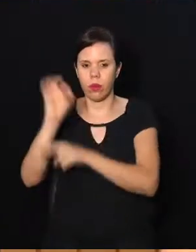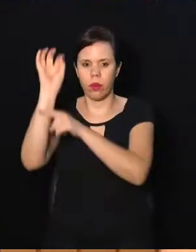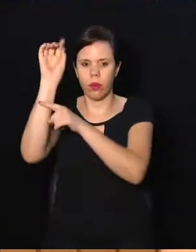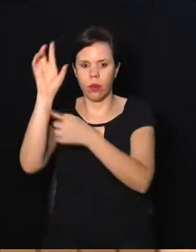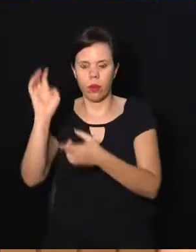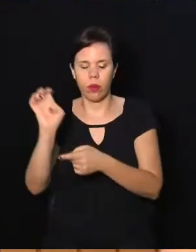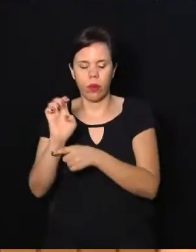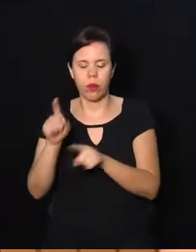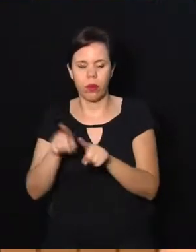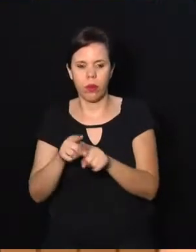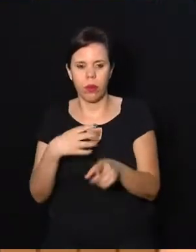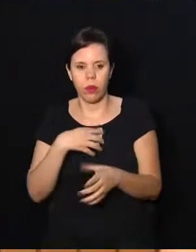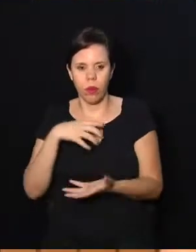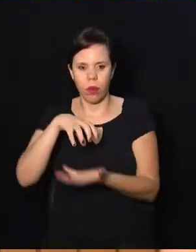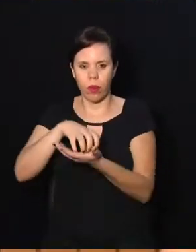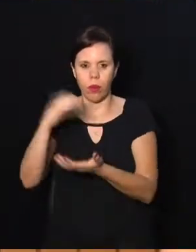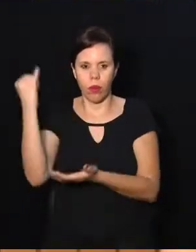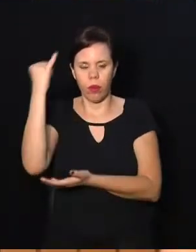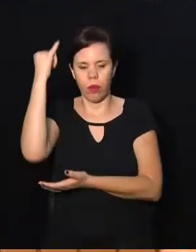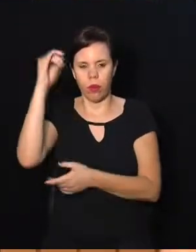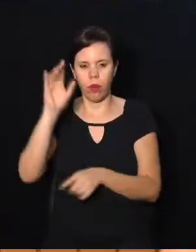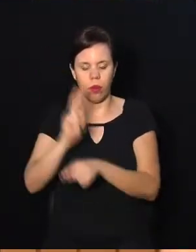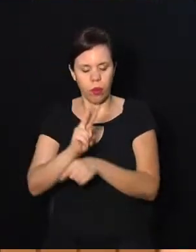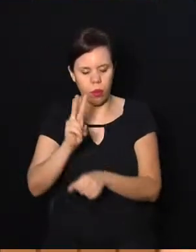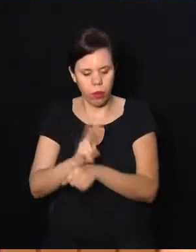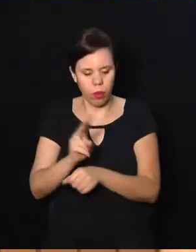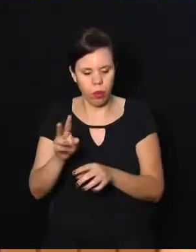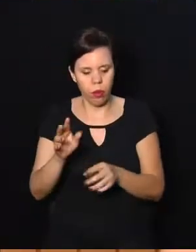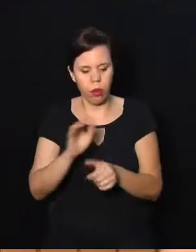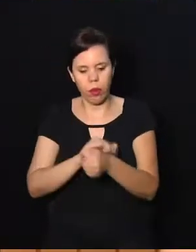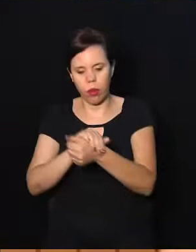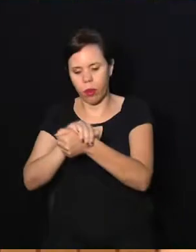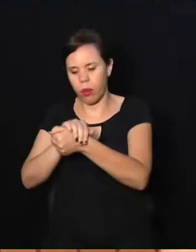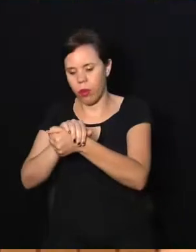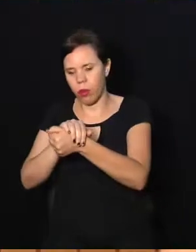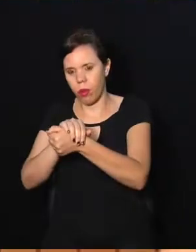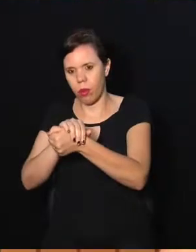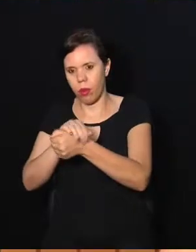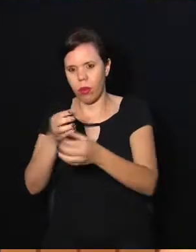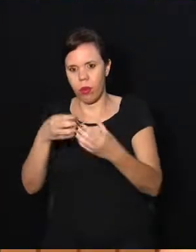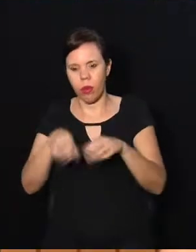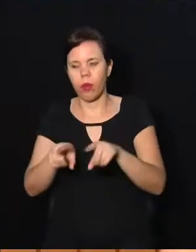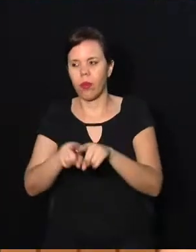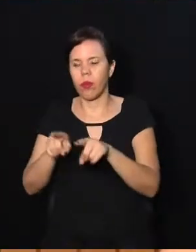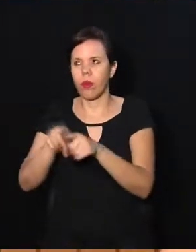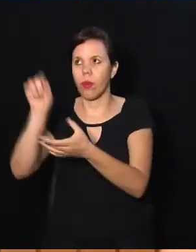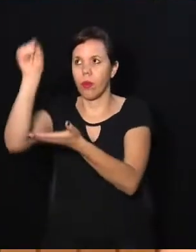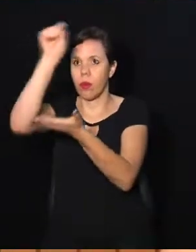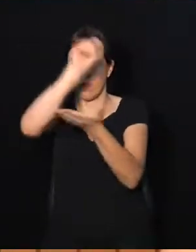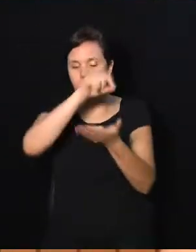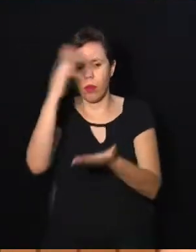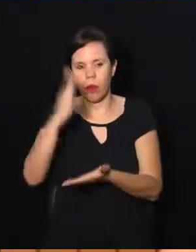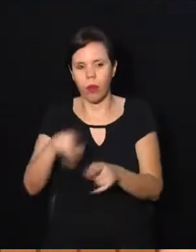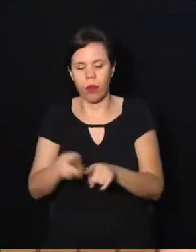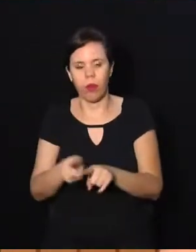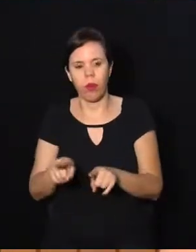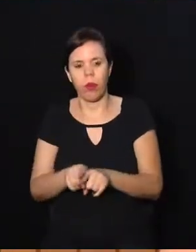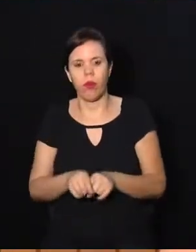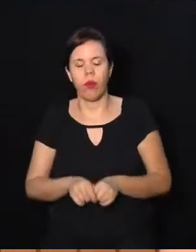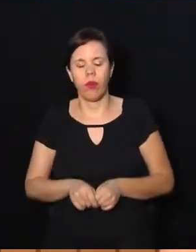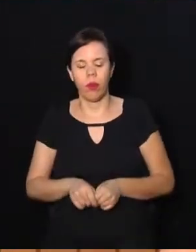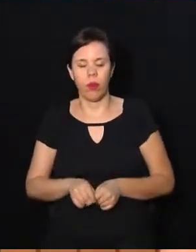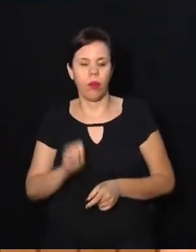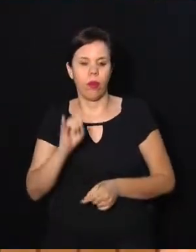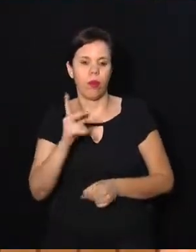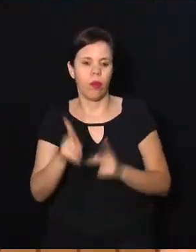muito importante. Mas não só na Bahia, em outros locais também. E é assim, se